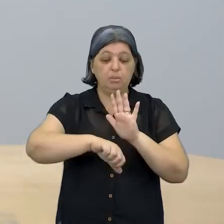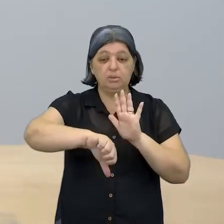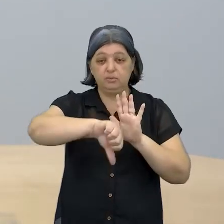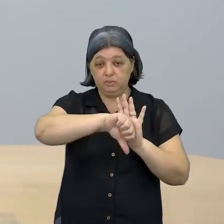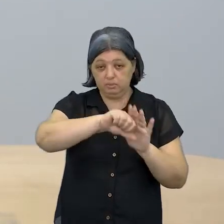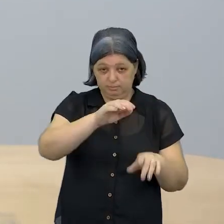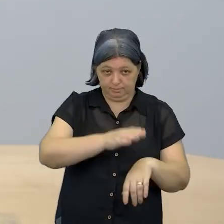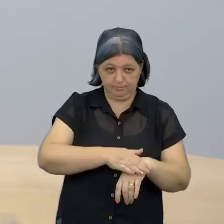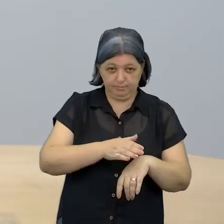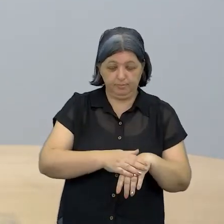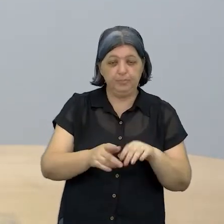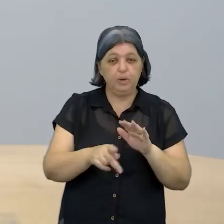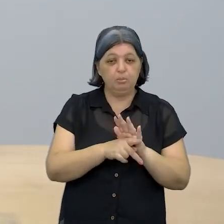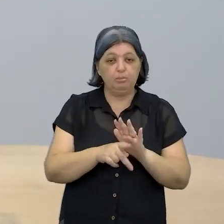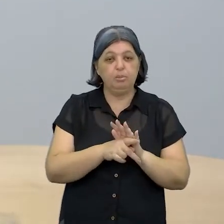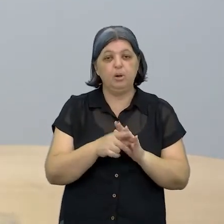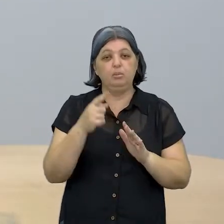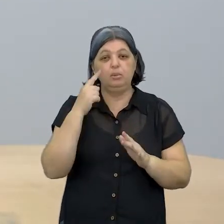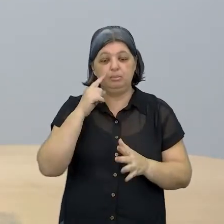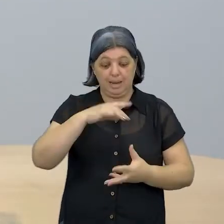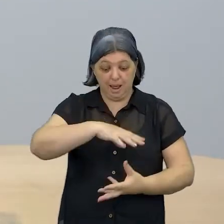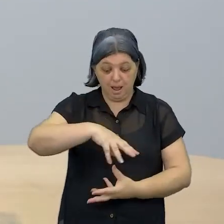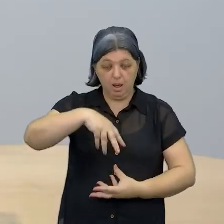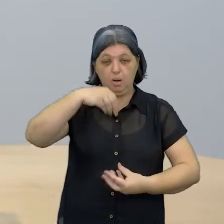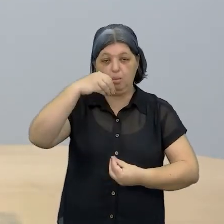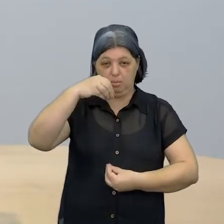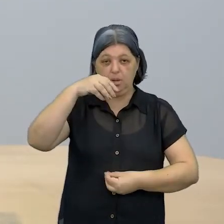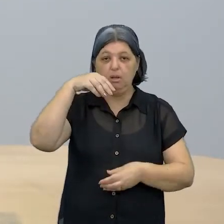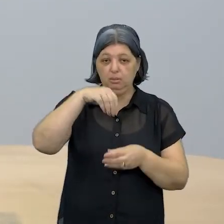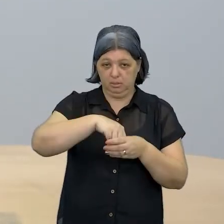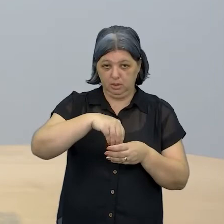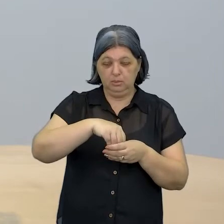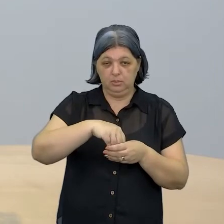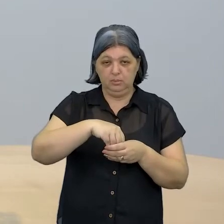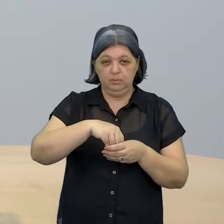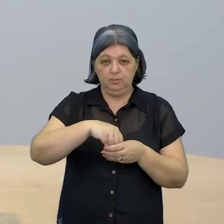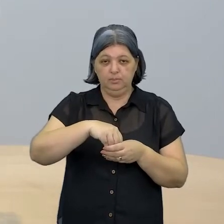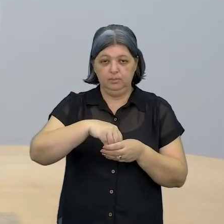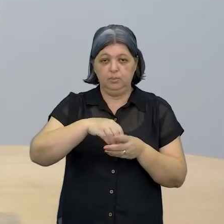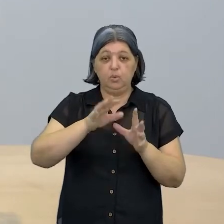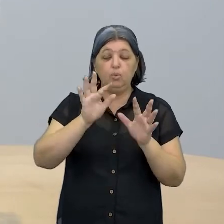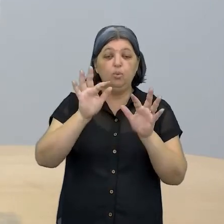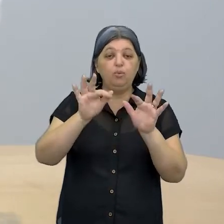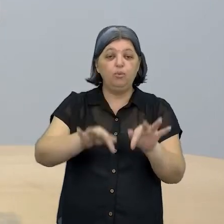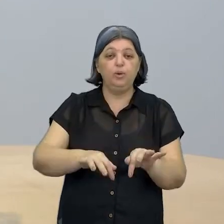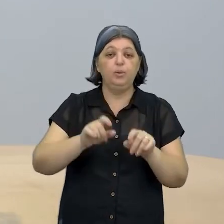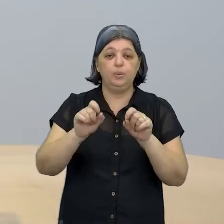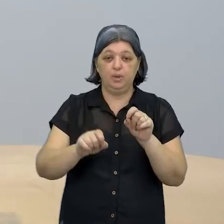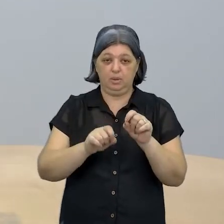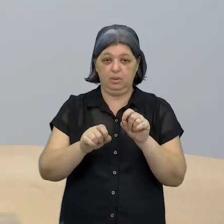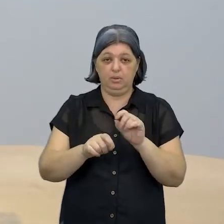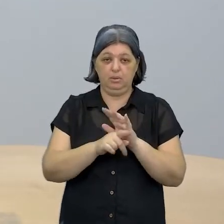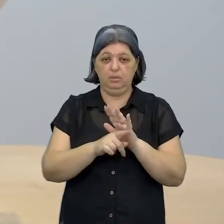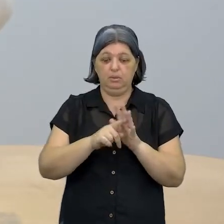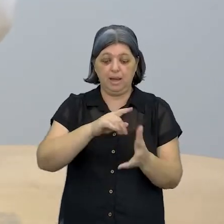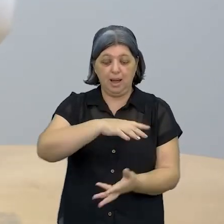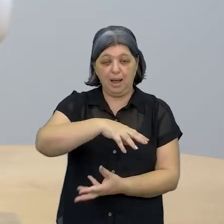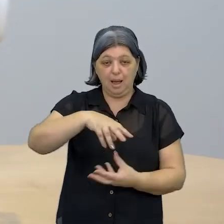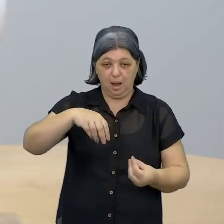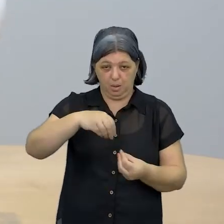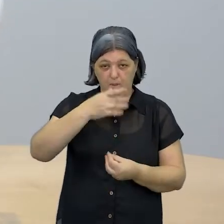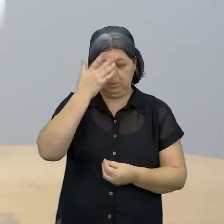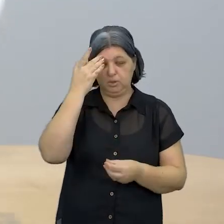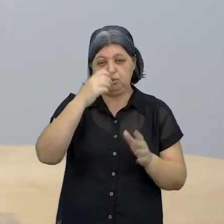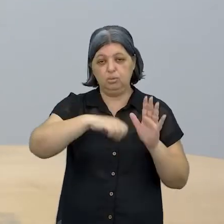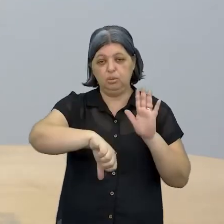como intermediário a alma, que tem como intermediário, como fim, a alma desse criminoso,